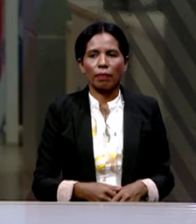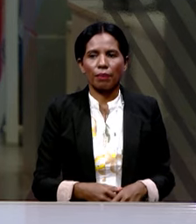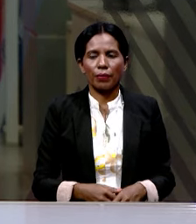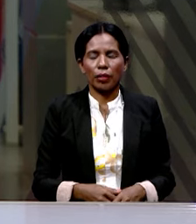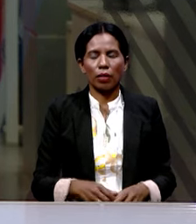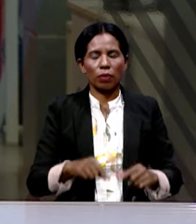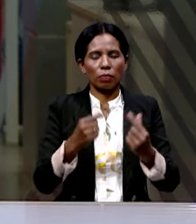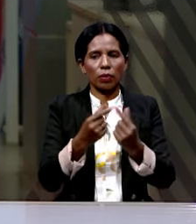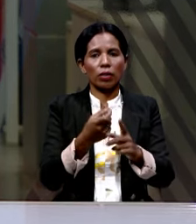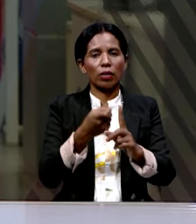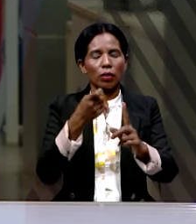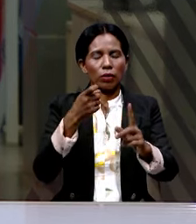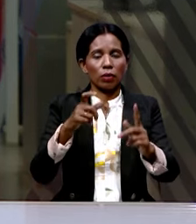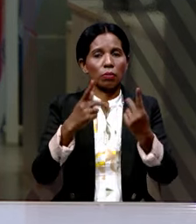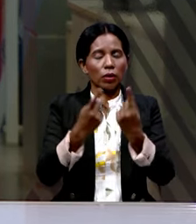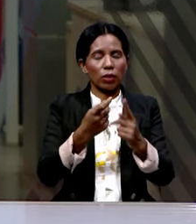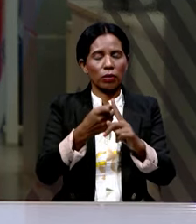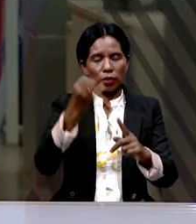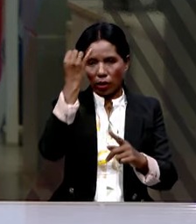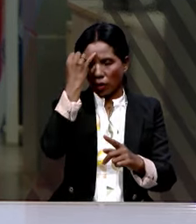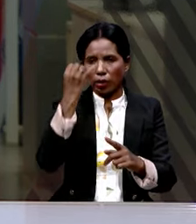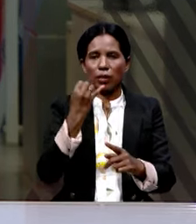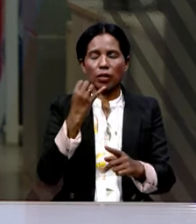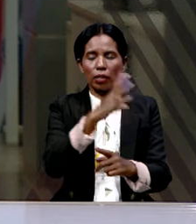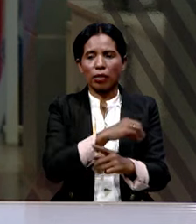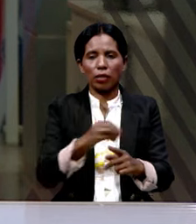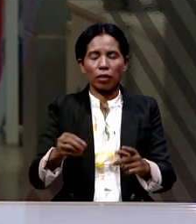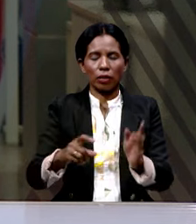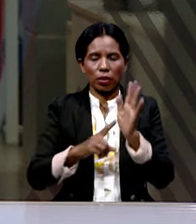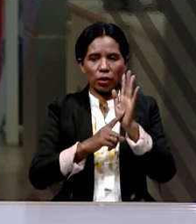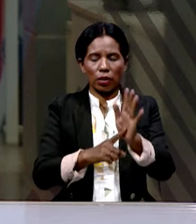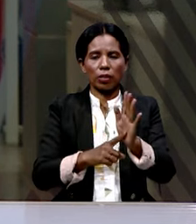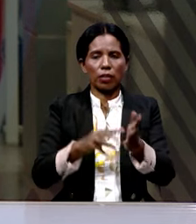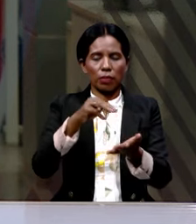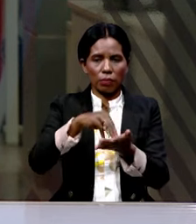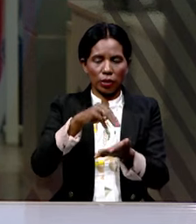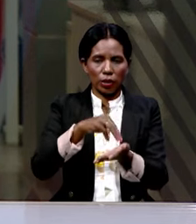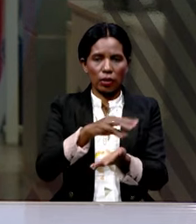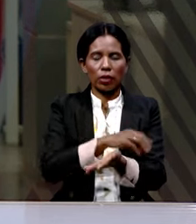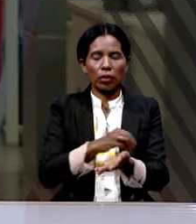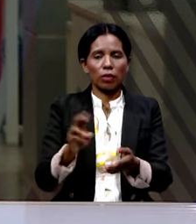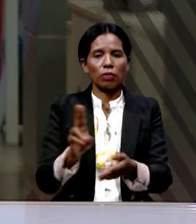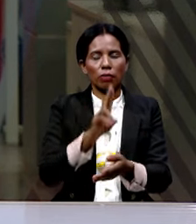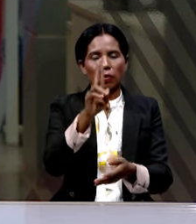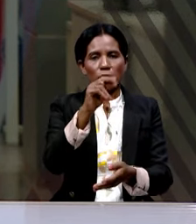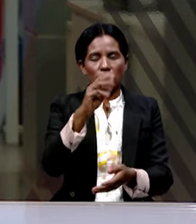Empresa Husi India hakara kapoya hadia ciencia medica ia Universidade Católica Timorense.